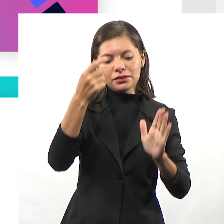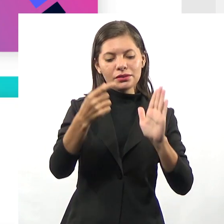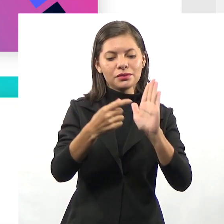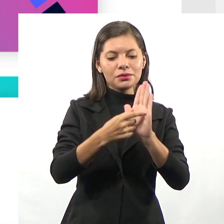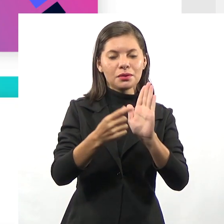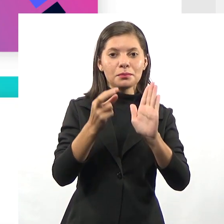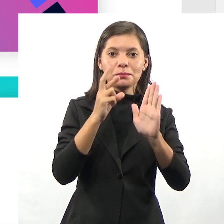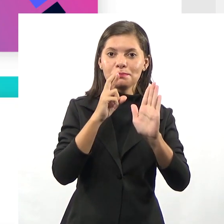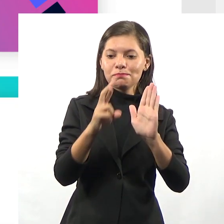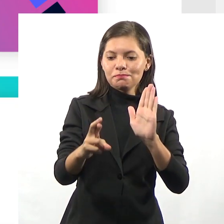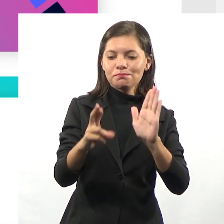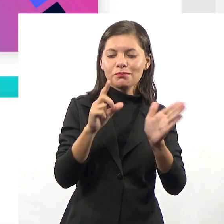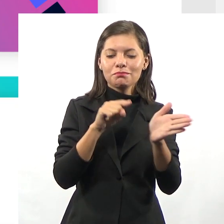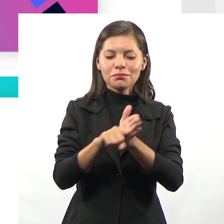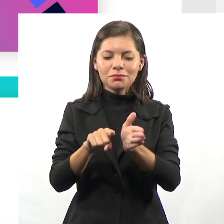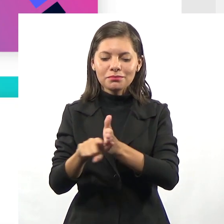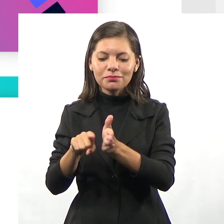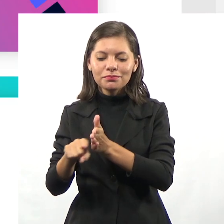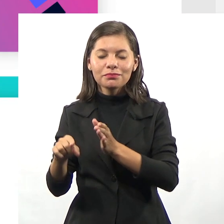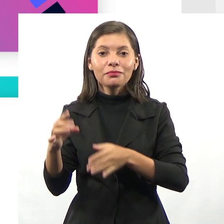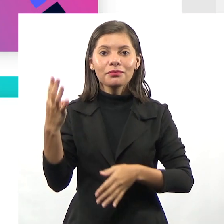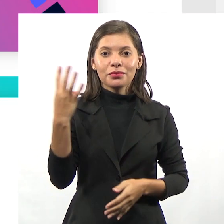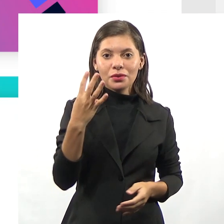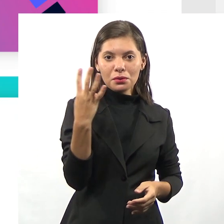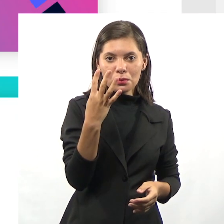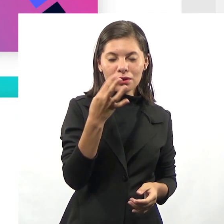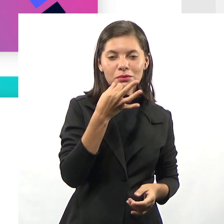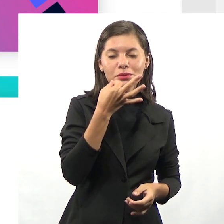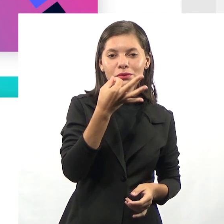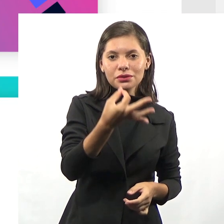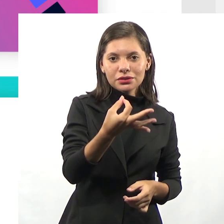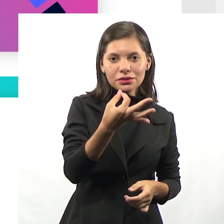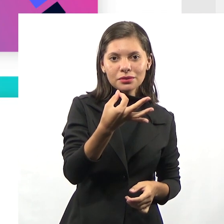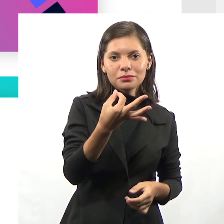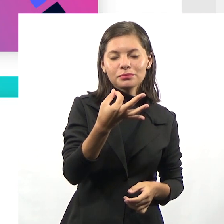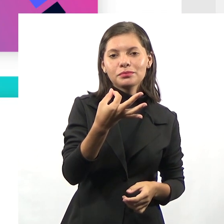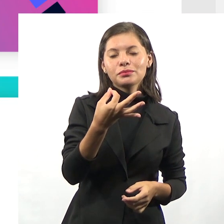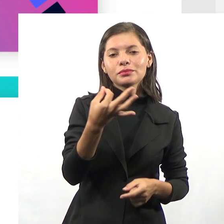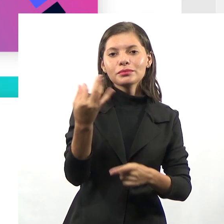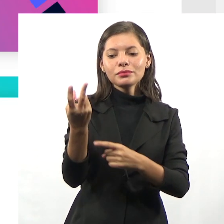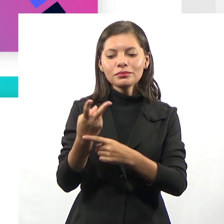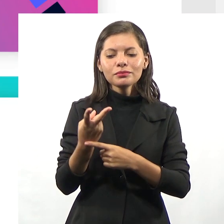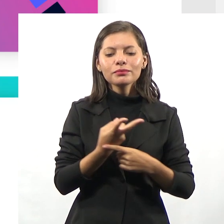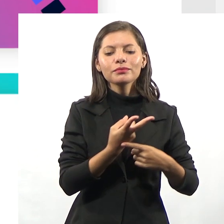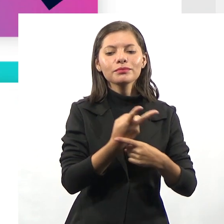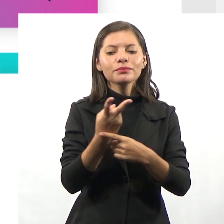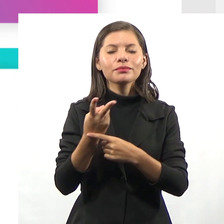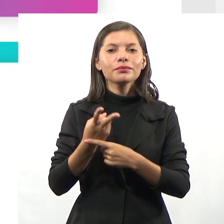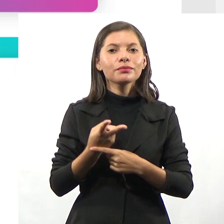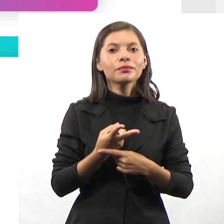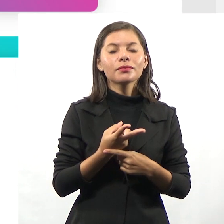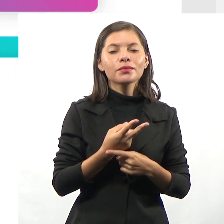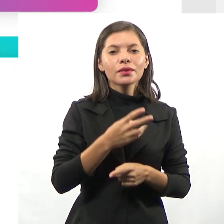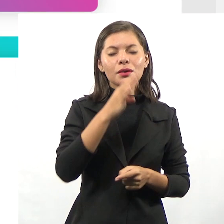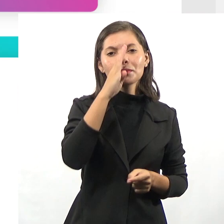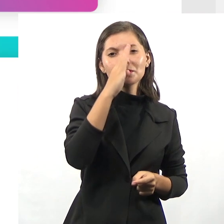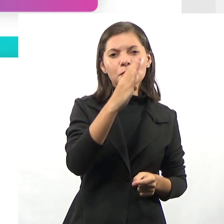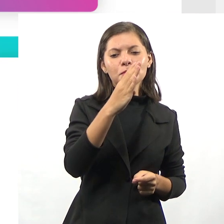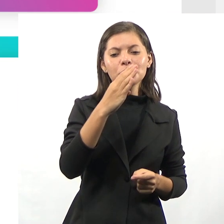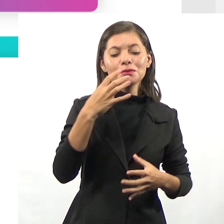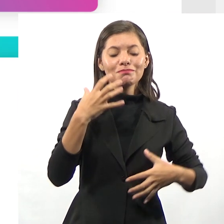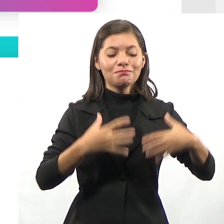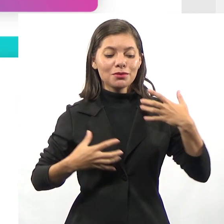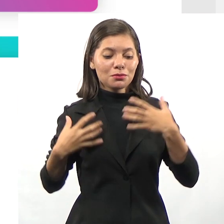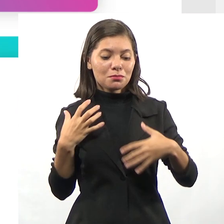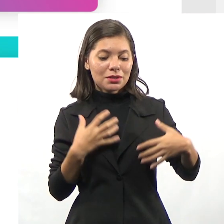inteligência artificial para responder suas perguntas. E como quarto, uma sugestão de um outro buscador,